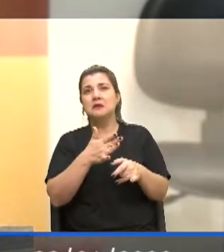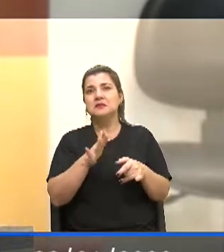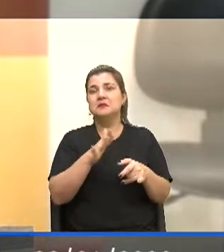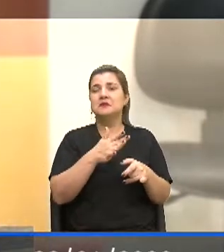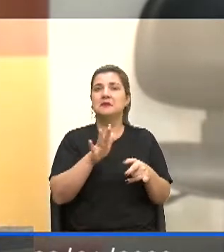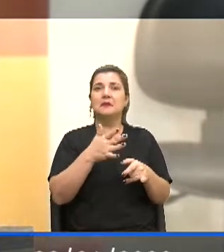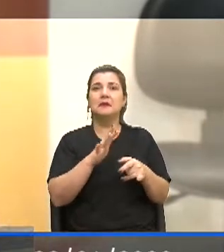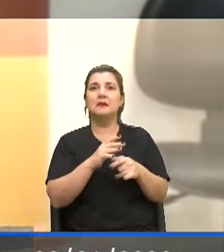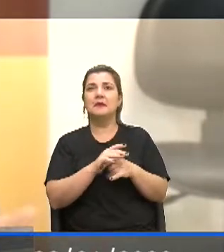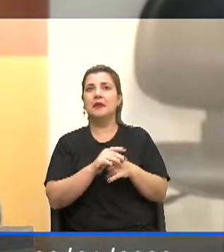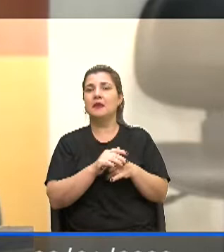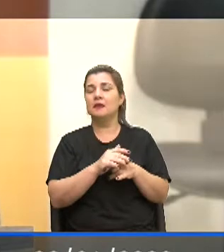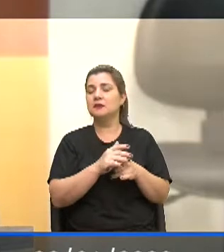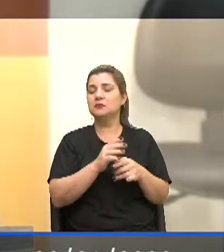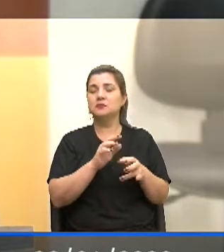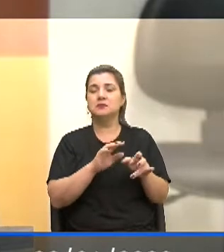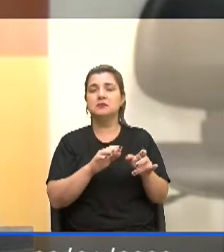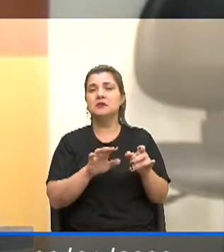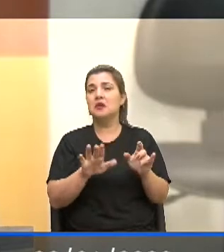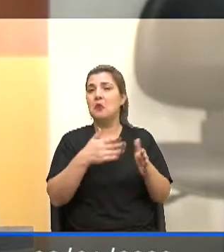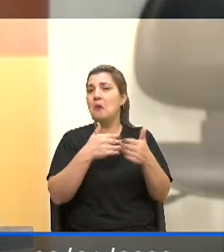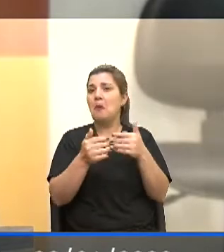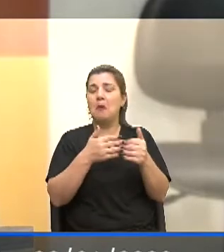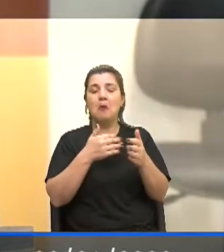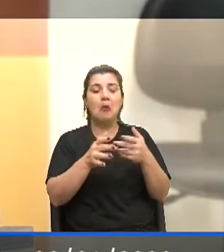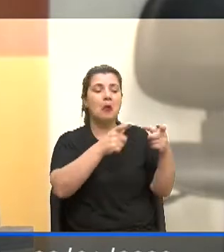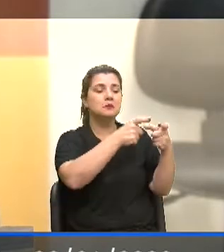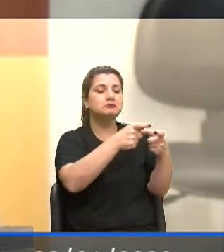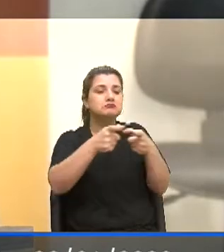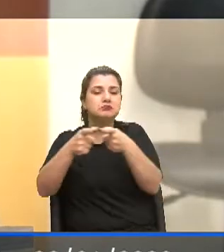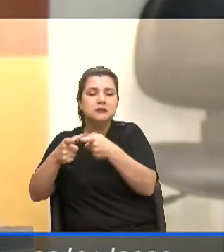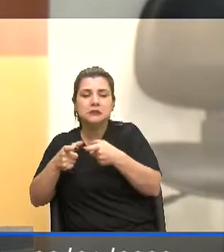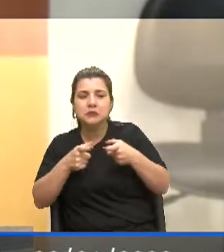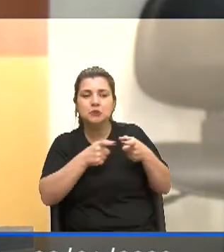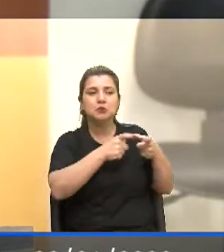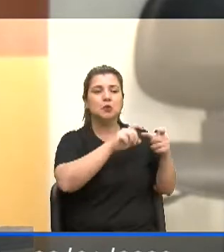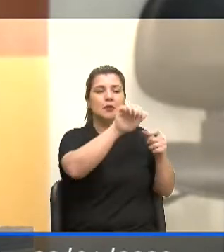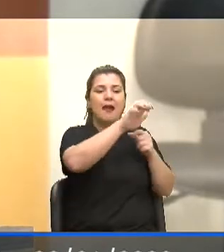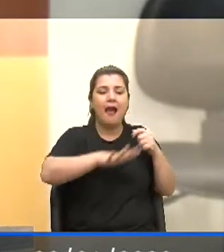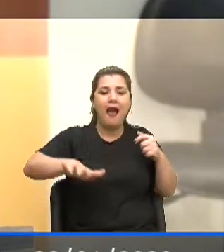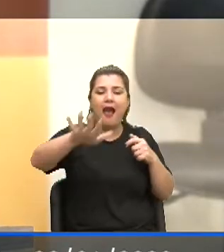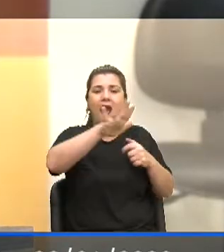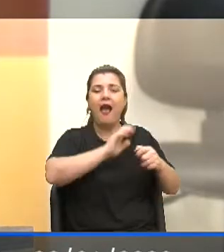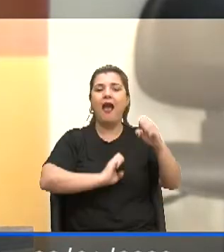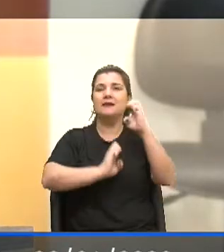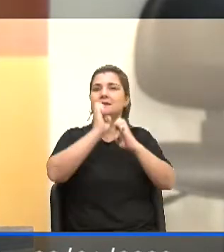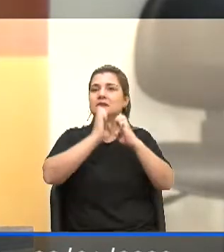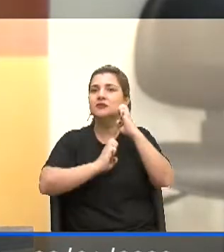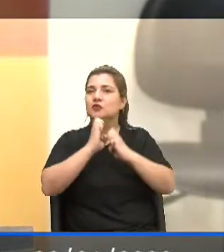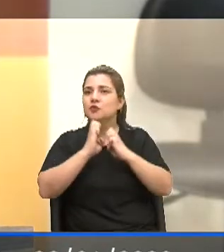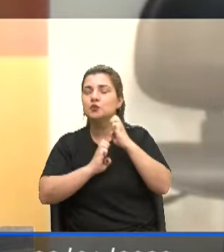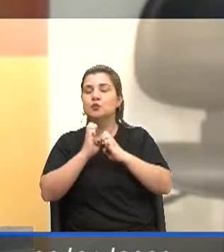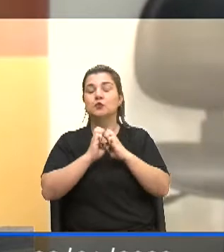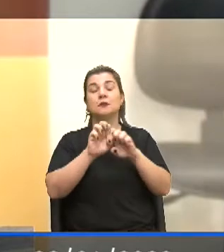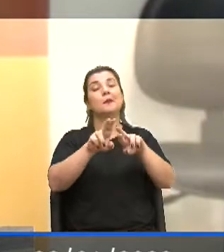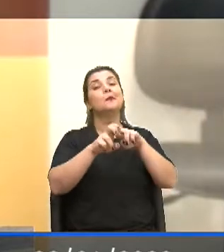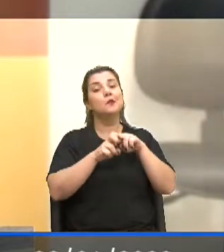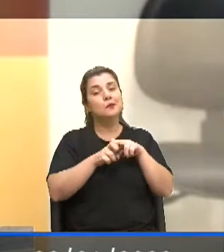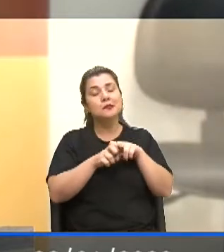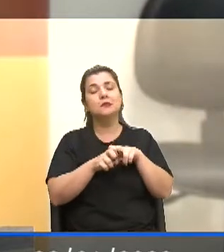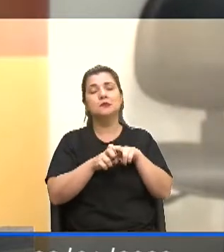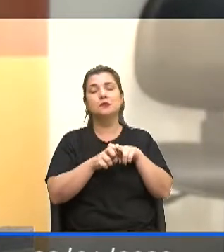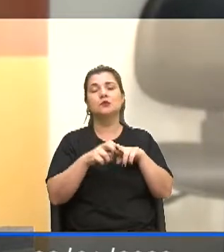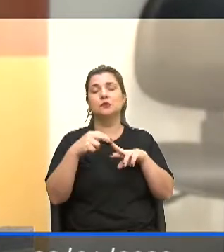uniformes em qualquer setor na área industrial. Então, nós estamos, com esta